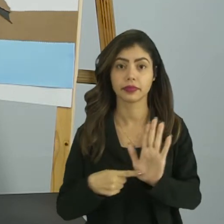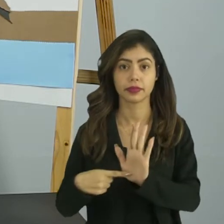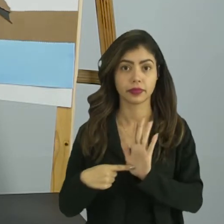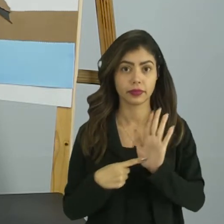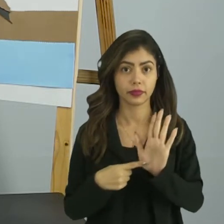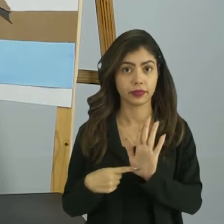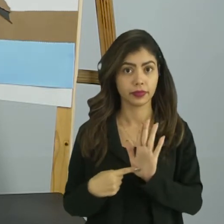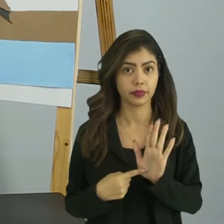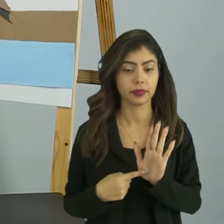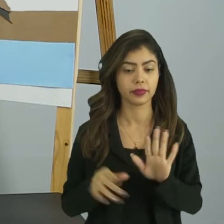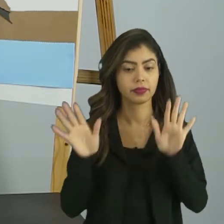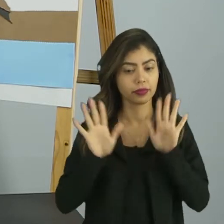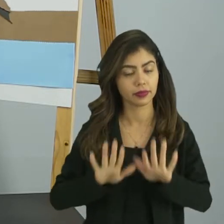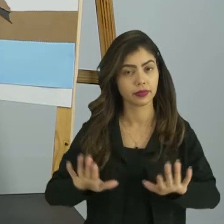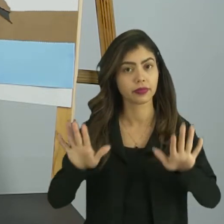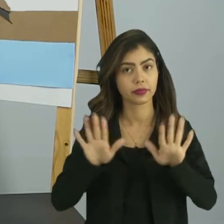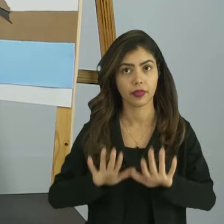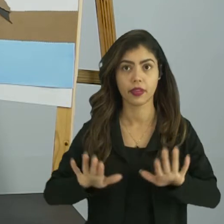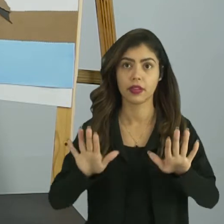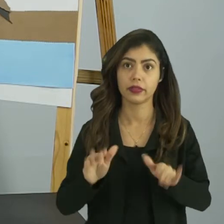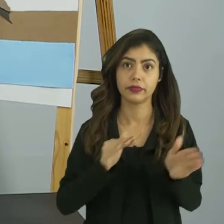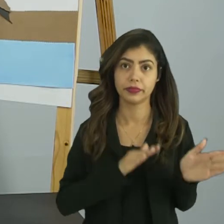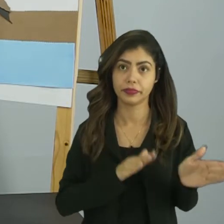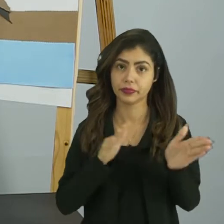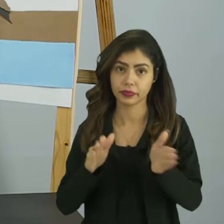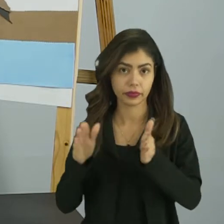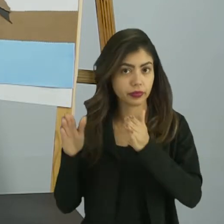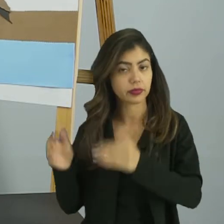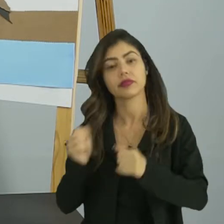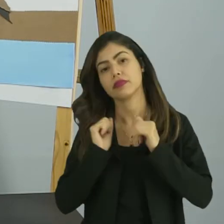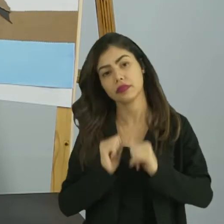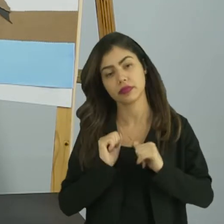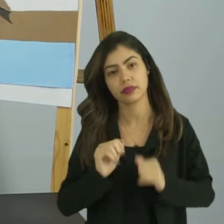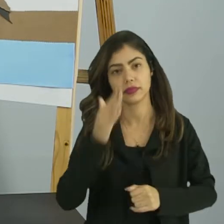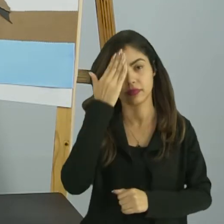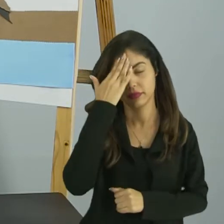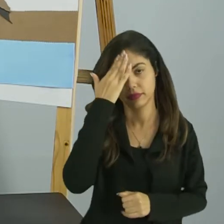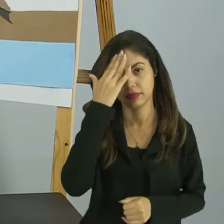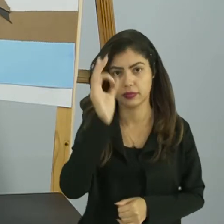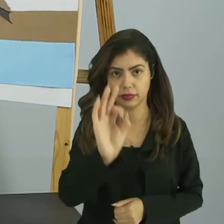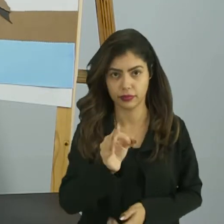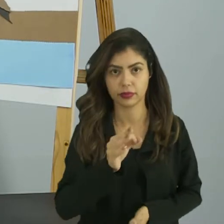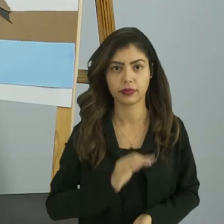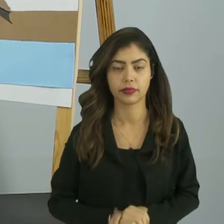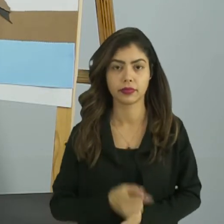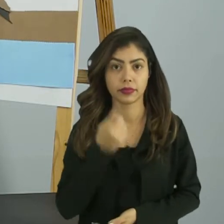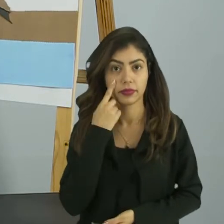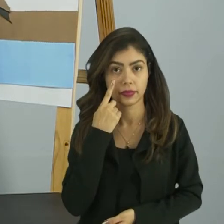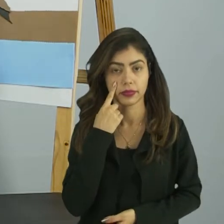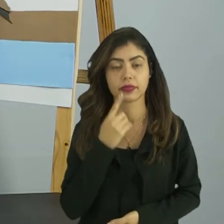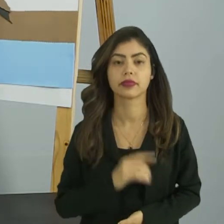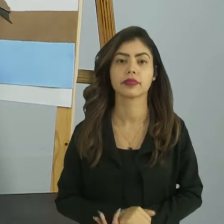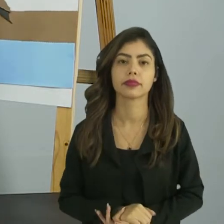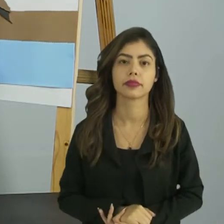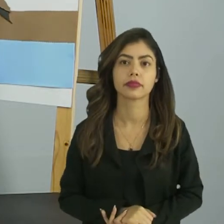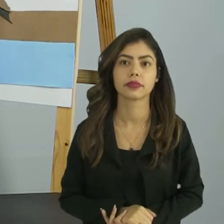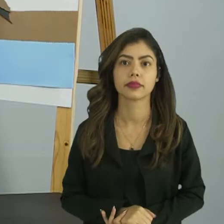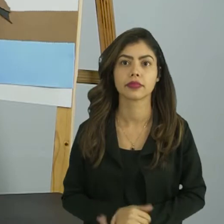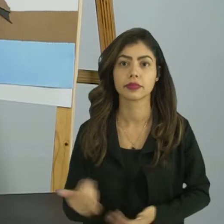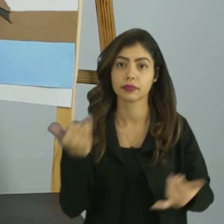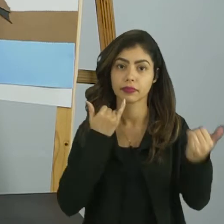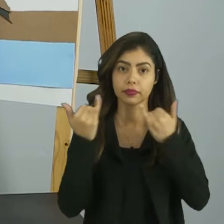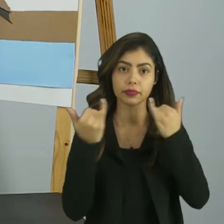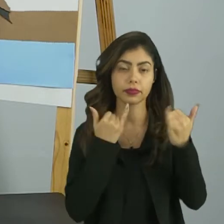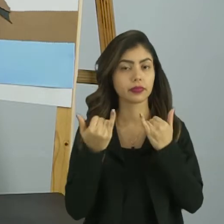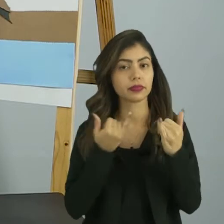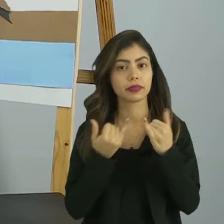demonstrando devagar, passo a passo, para que vocês possam entender, certo? Então, olha só, vamos lá ver uma